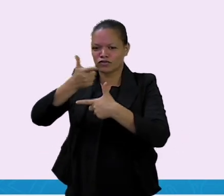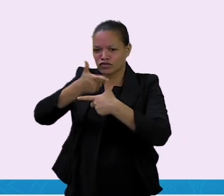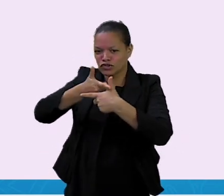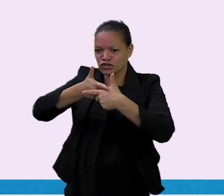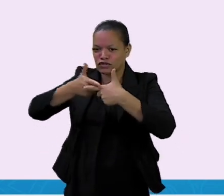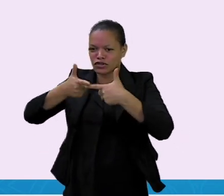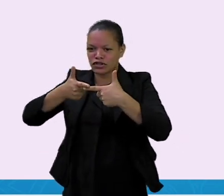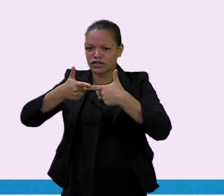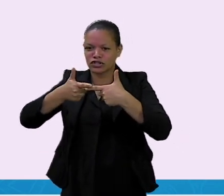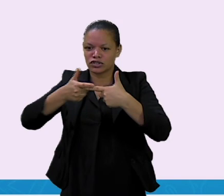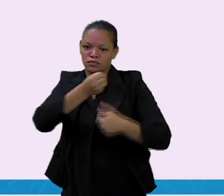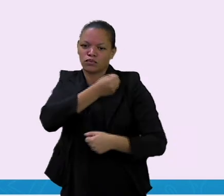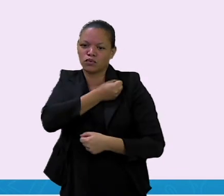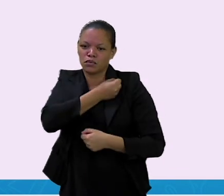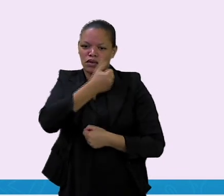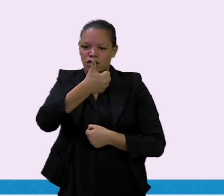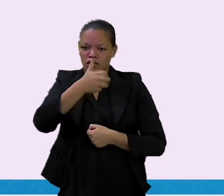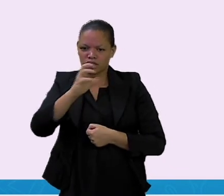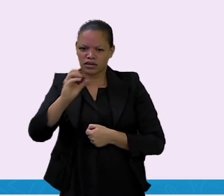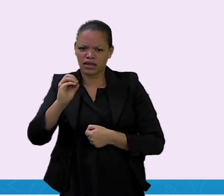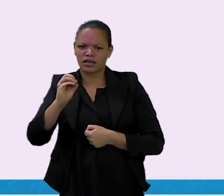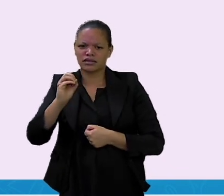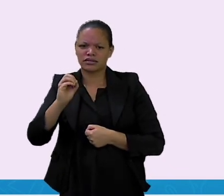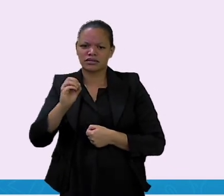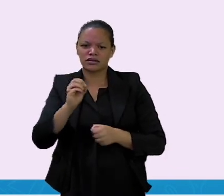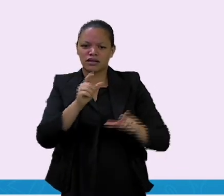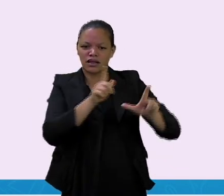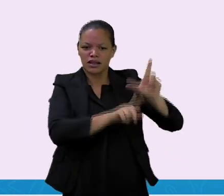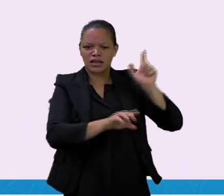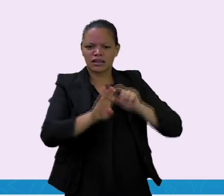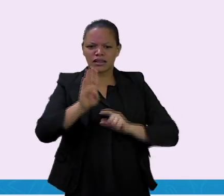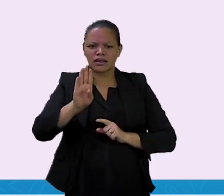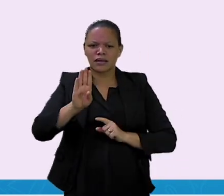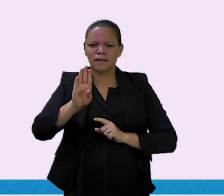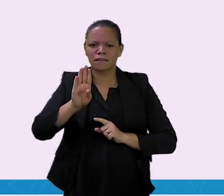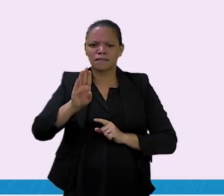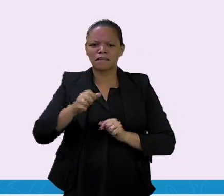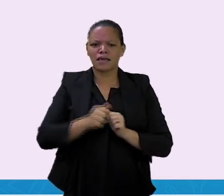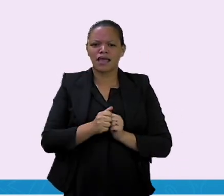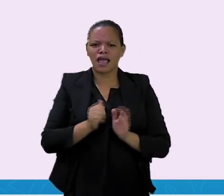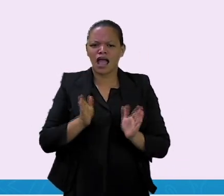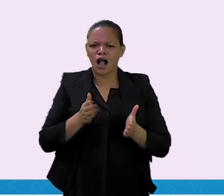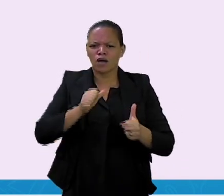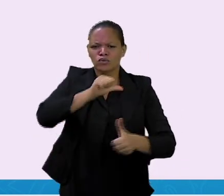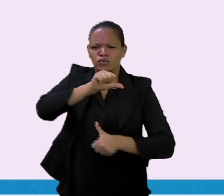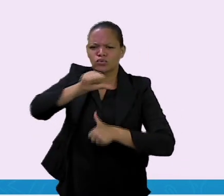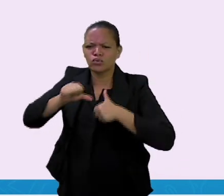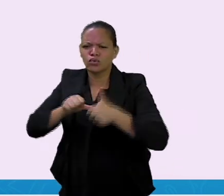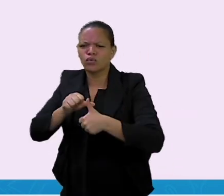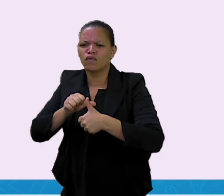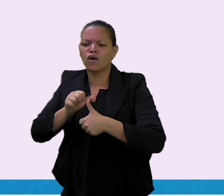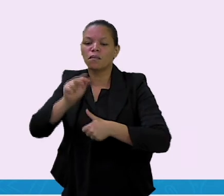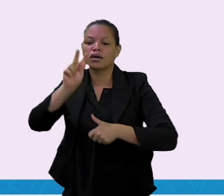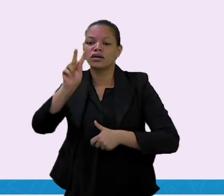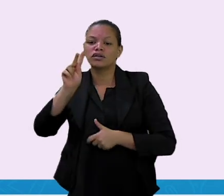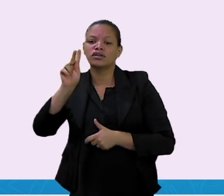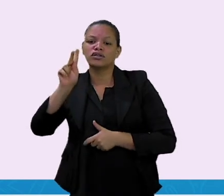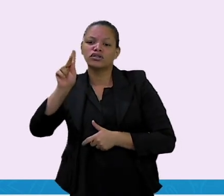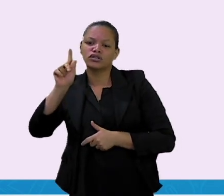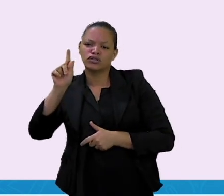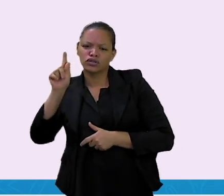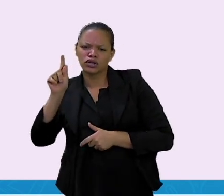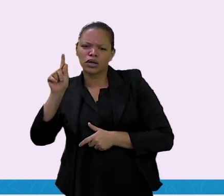para grama? Nós vamos multiplicar o quilograma por 1000. Por quê, professora? Porque aqui,